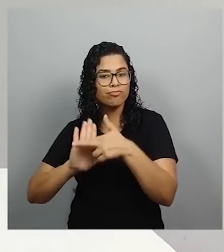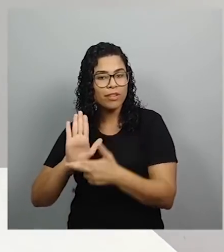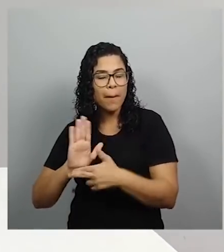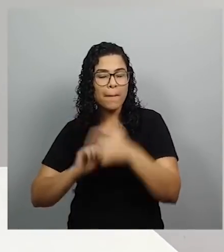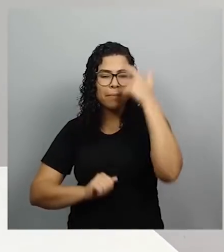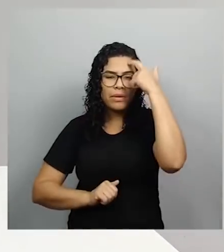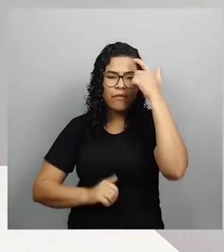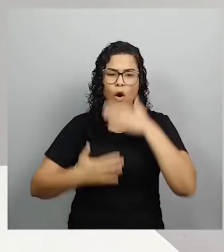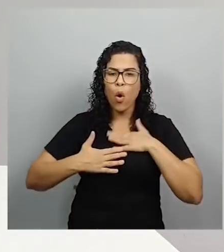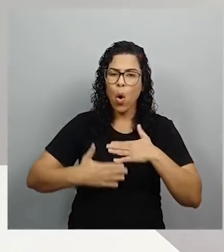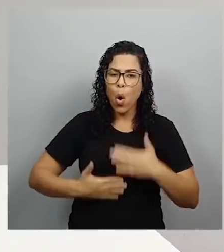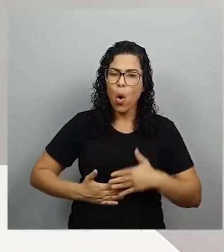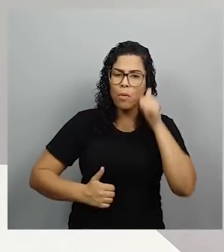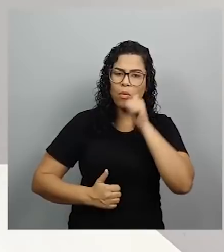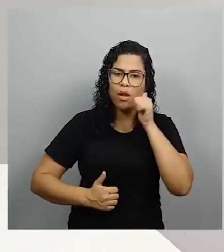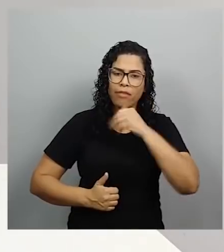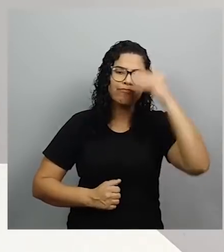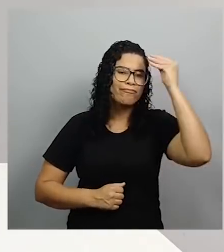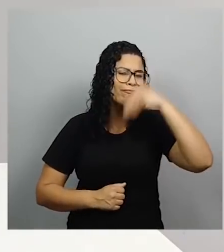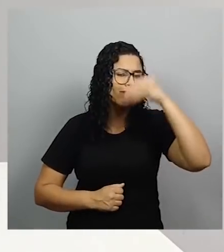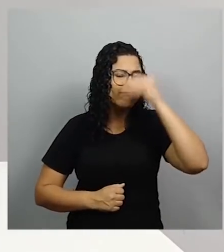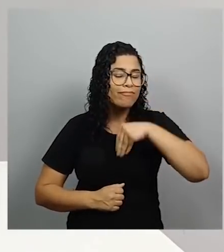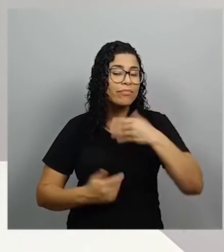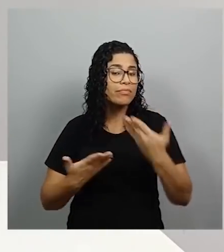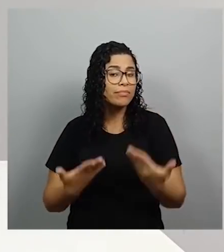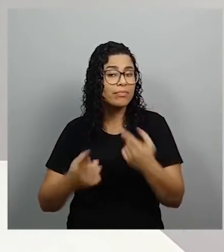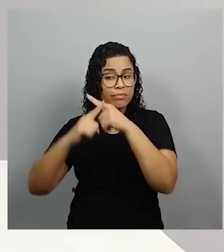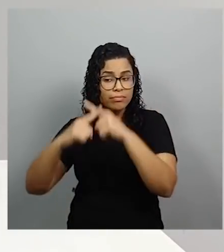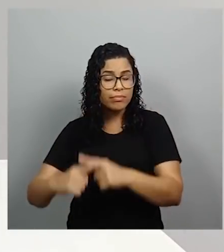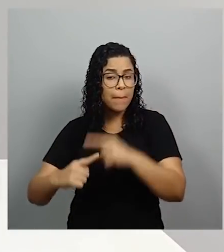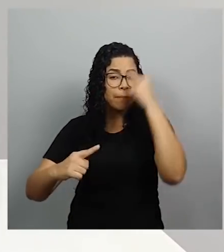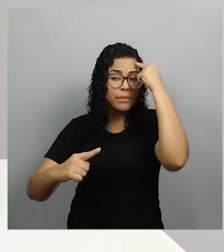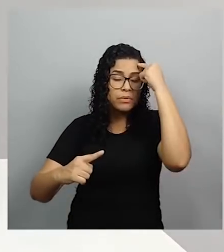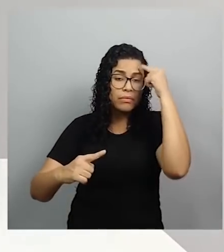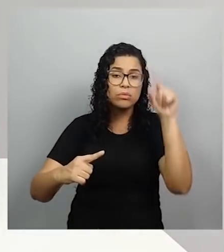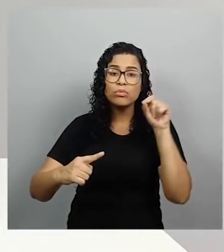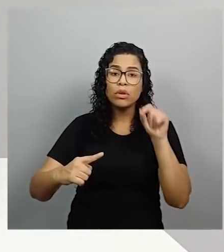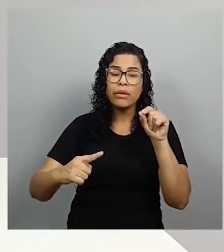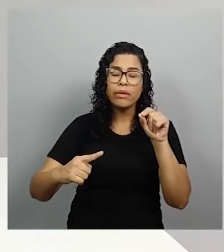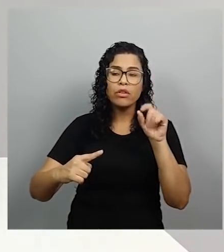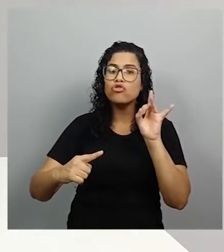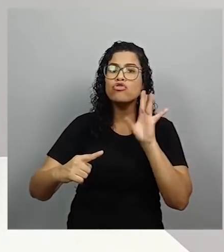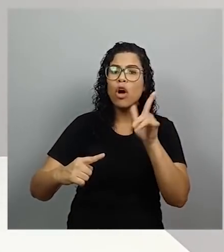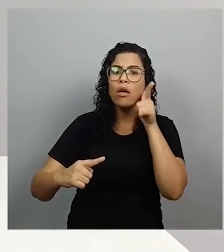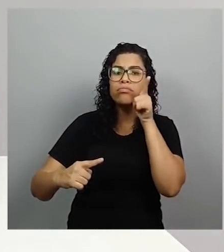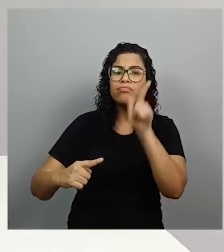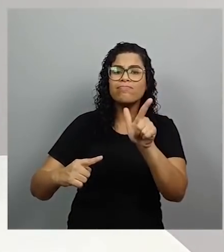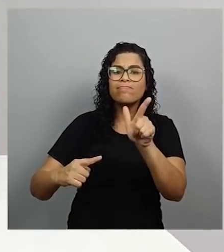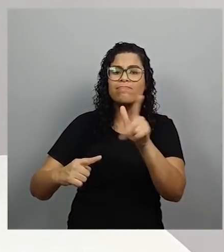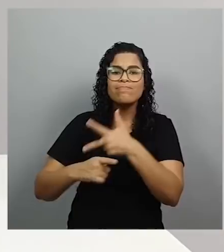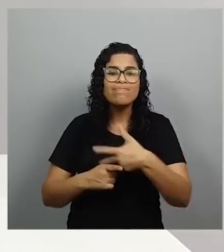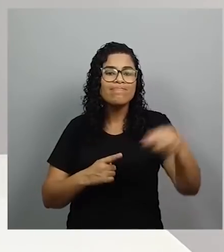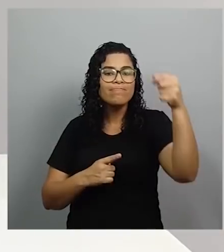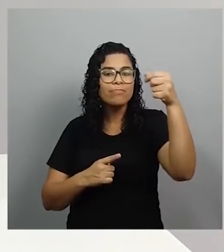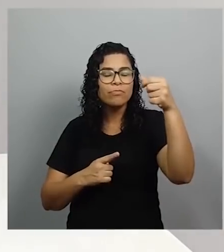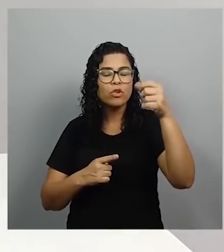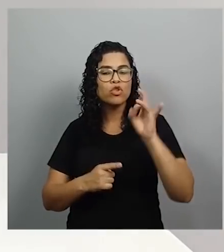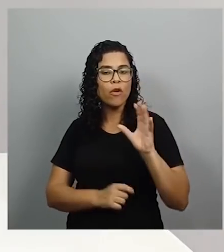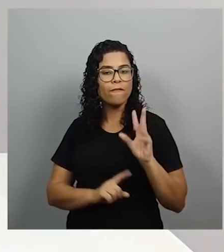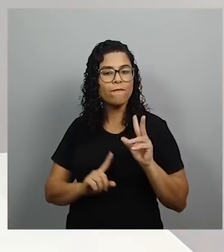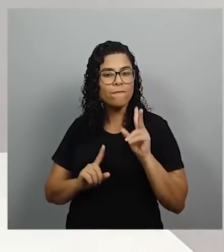femininos frágeis, e para as competições promovidas, eles consideravam vitoriosos aqueles que possuíam o ideal